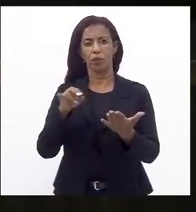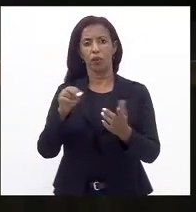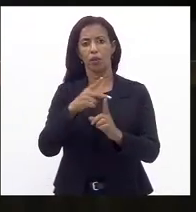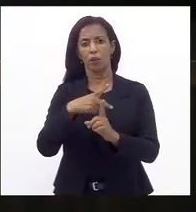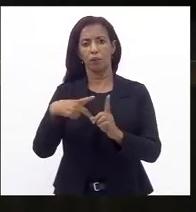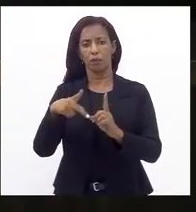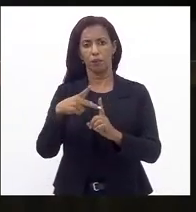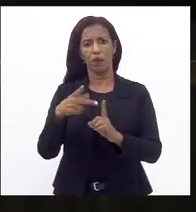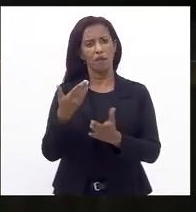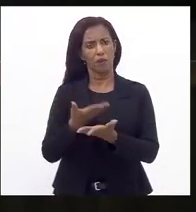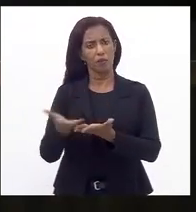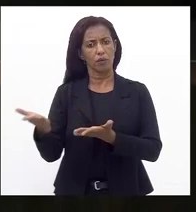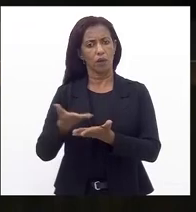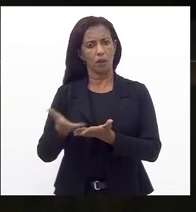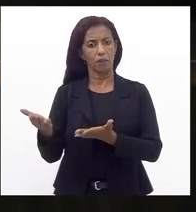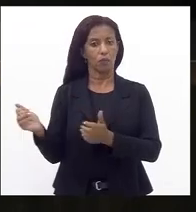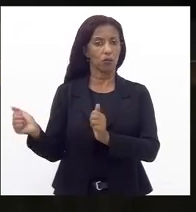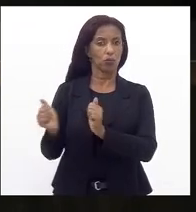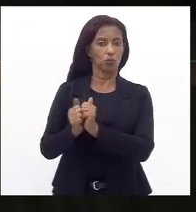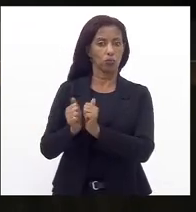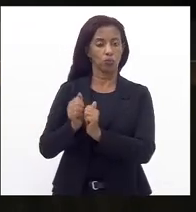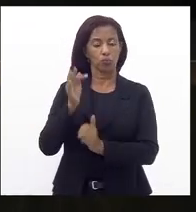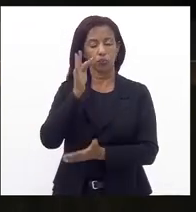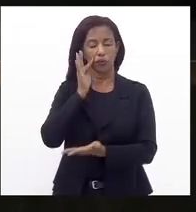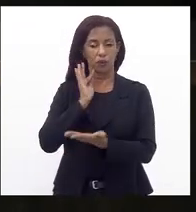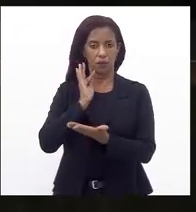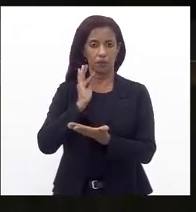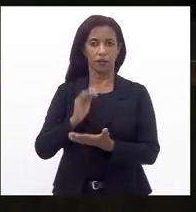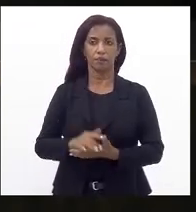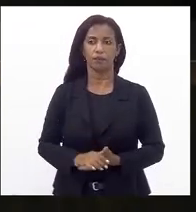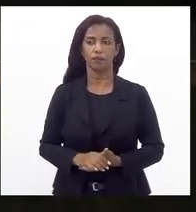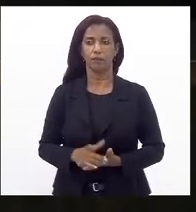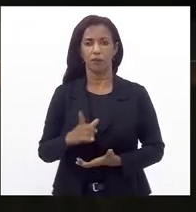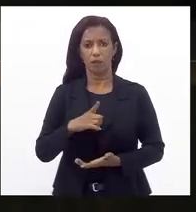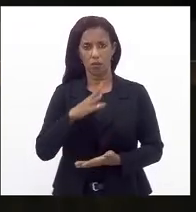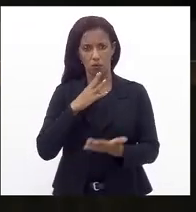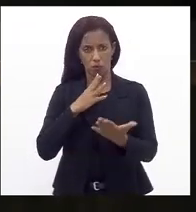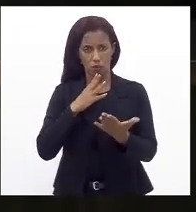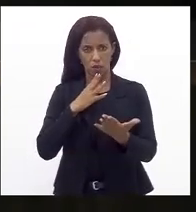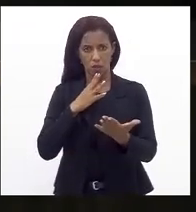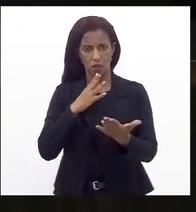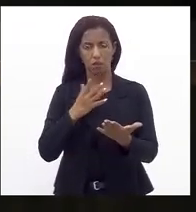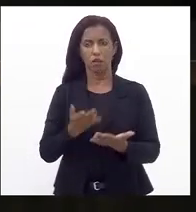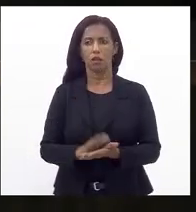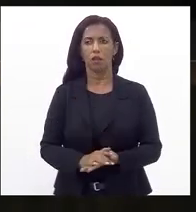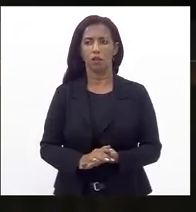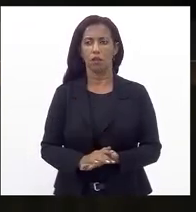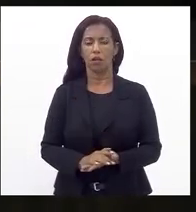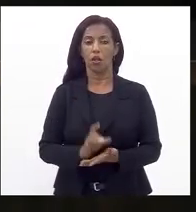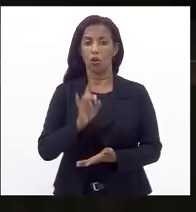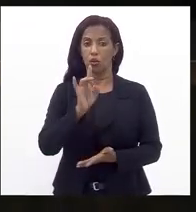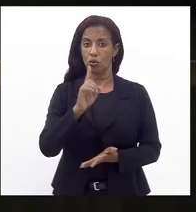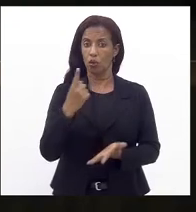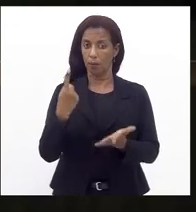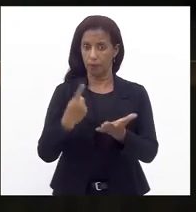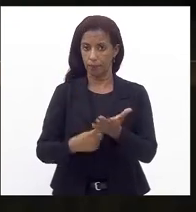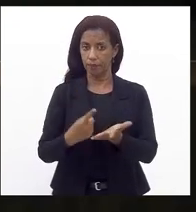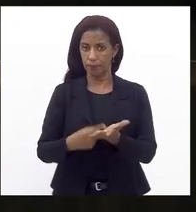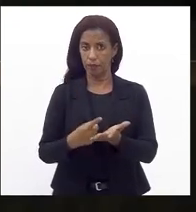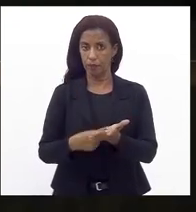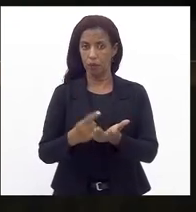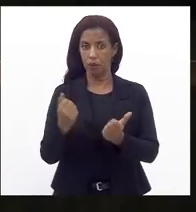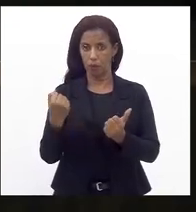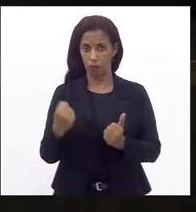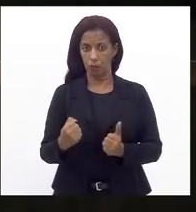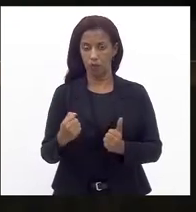previdência fez o encaminhamento com deputado falar com ela afirma silêncio tem conhecimento e quero só pra como concordar e